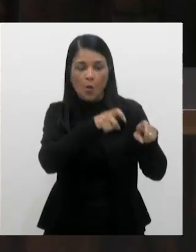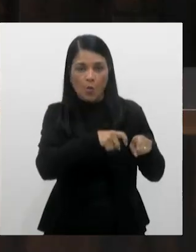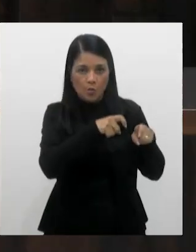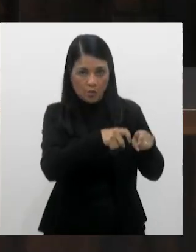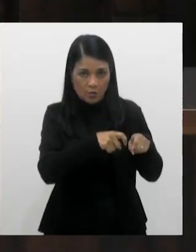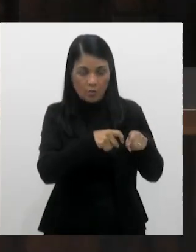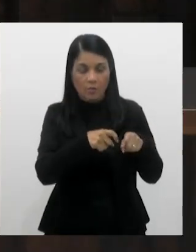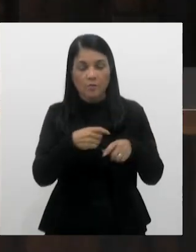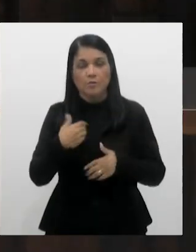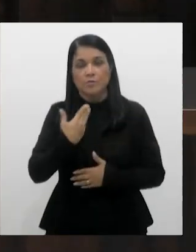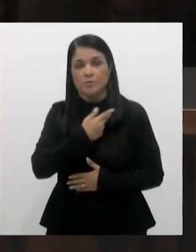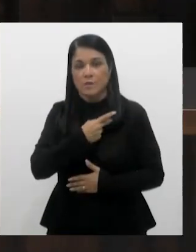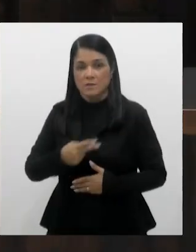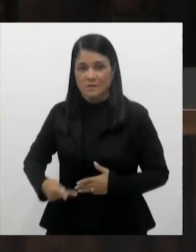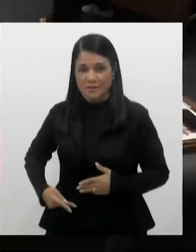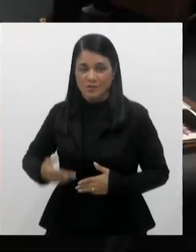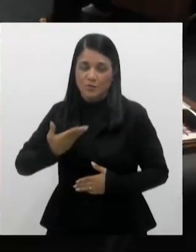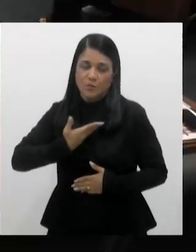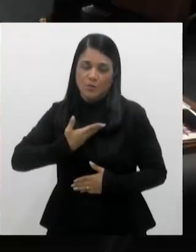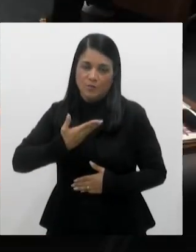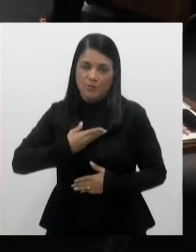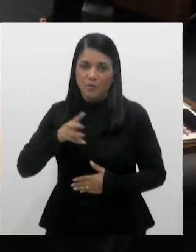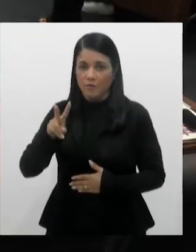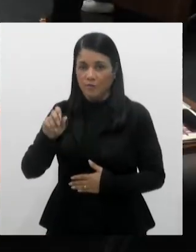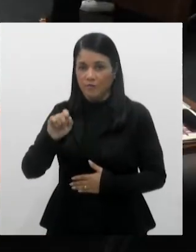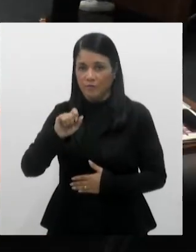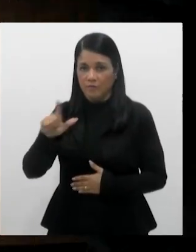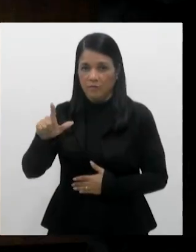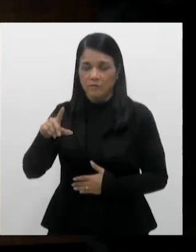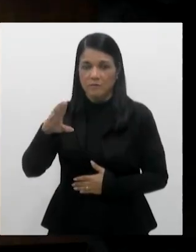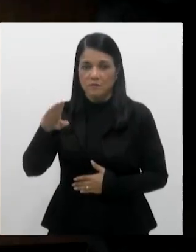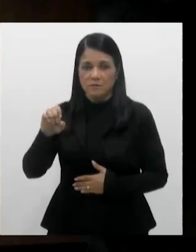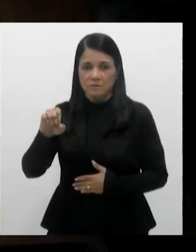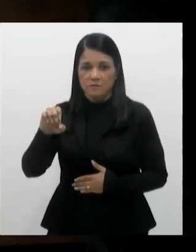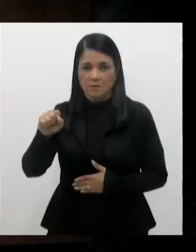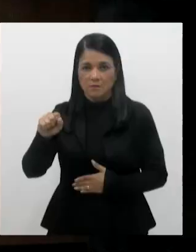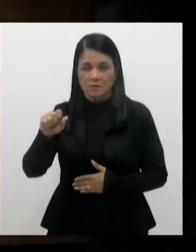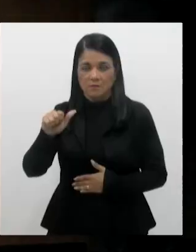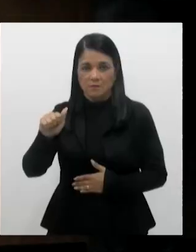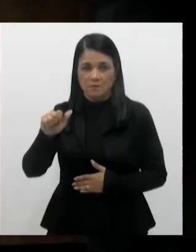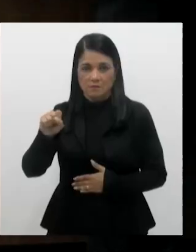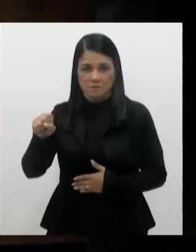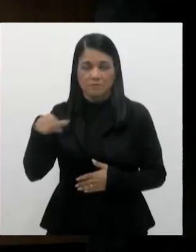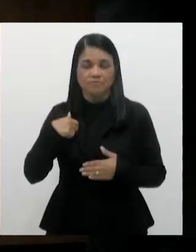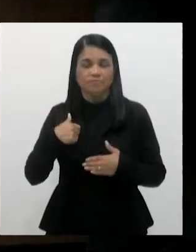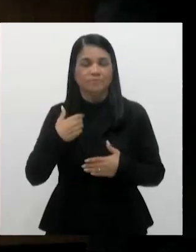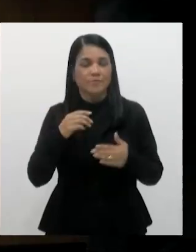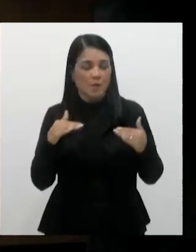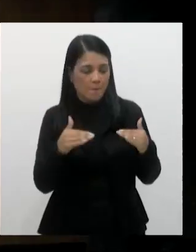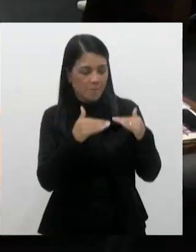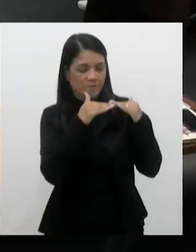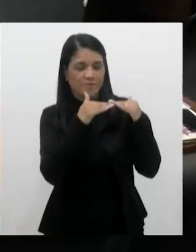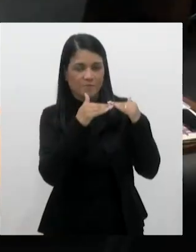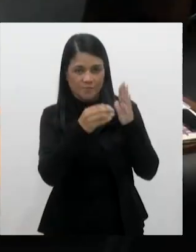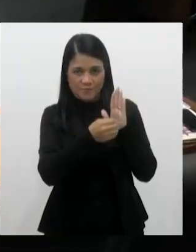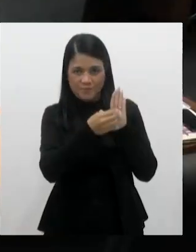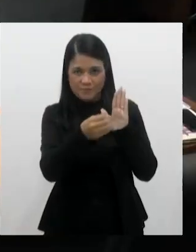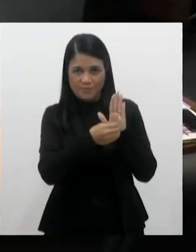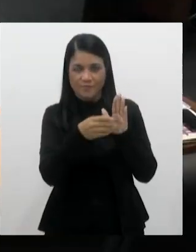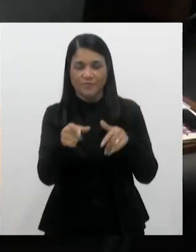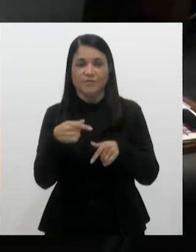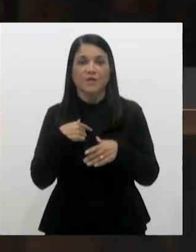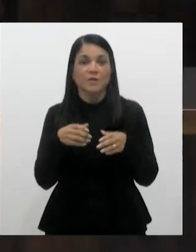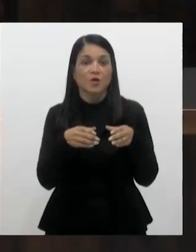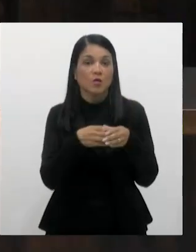presidente, meu amigo Valdo Serasa. Meu presidente, meu amigo, parecer favorável. Pela Comissão